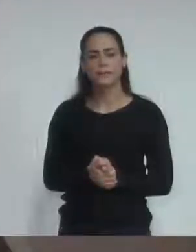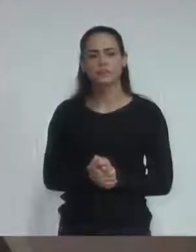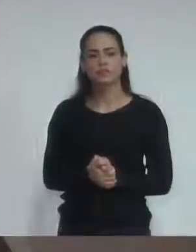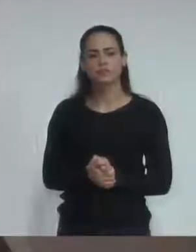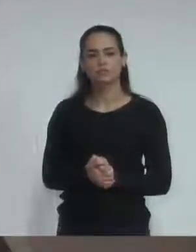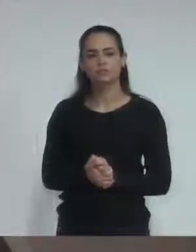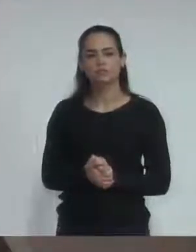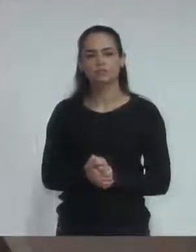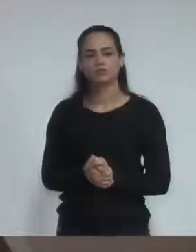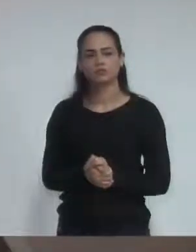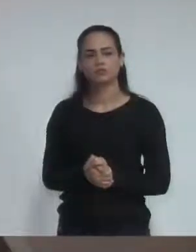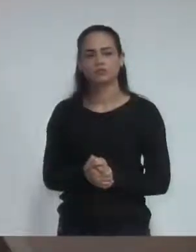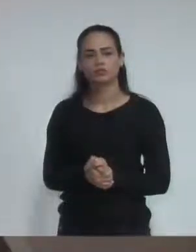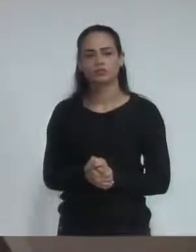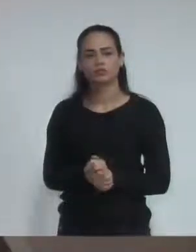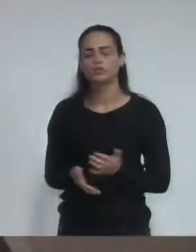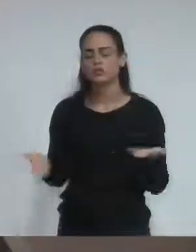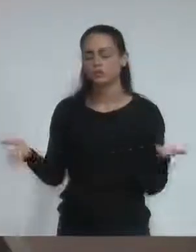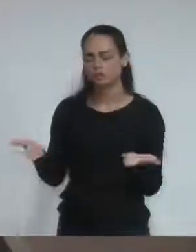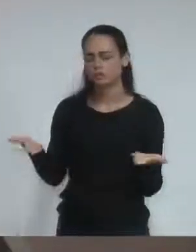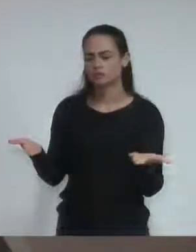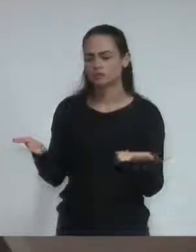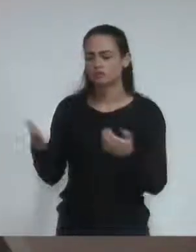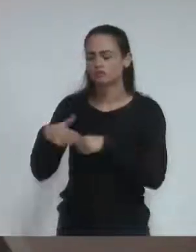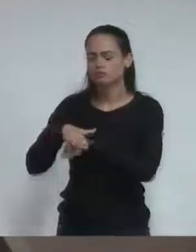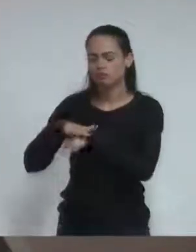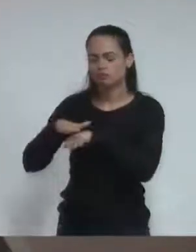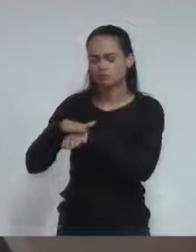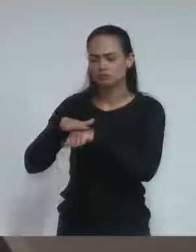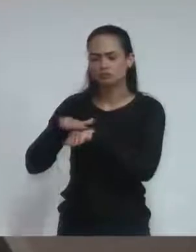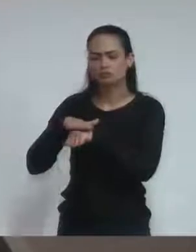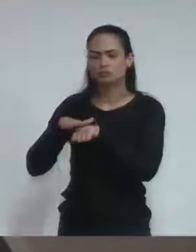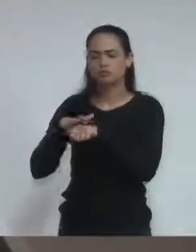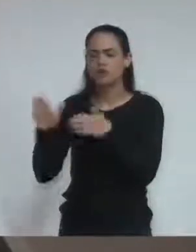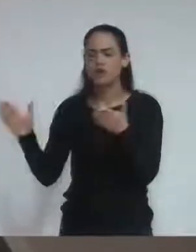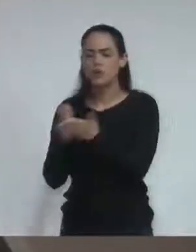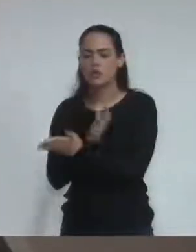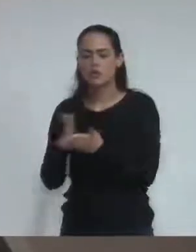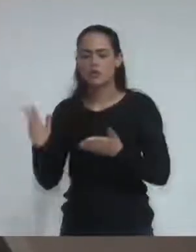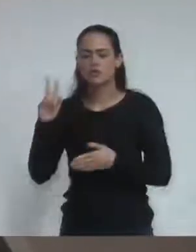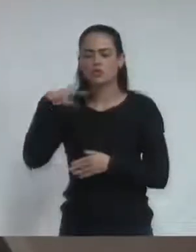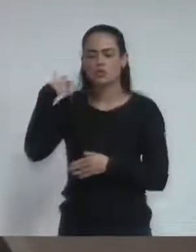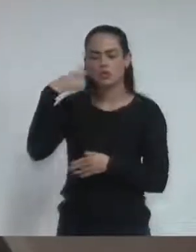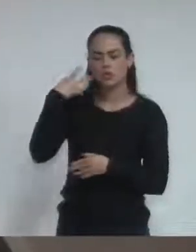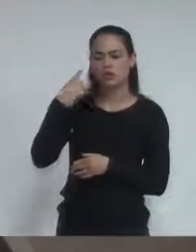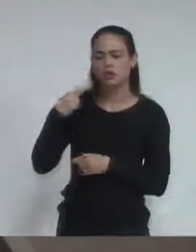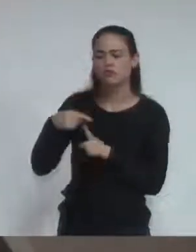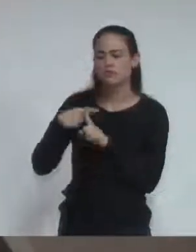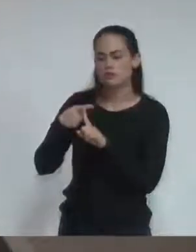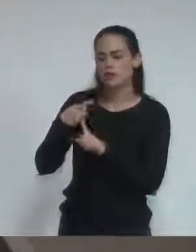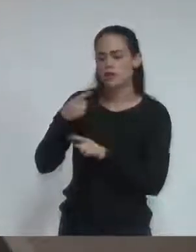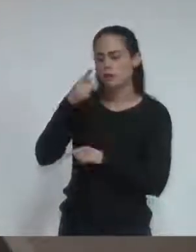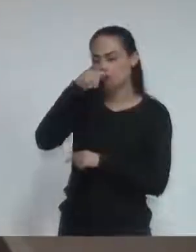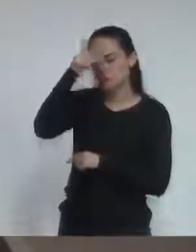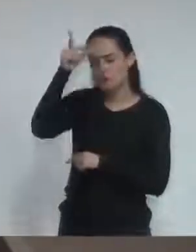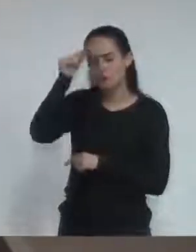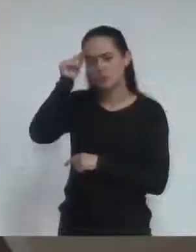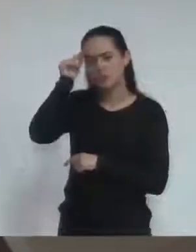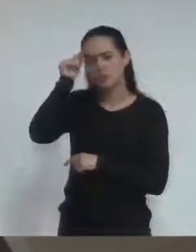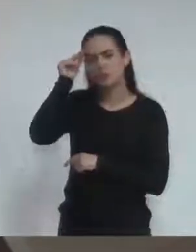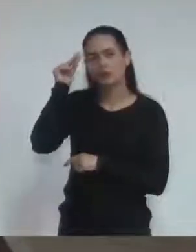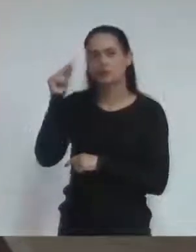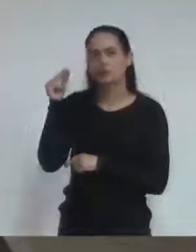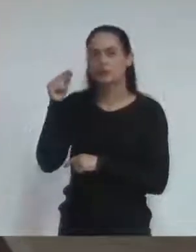tivemos hoje uma conversa, alguns vereadores, com o prefeito, e até por sugestão do vereador Paulinho Palmeira,